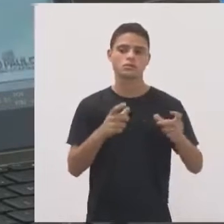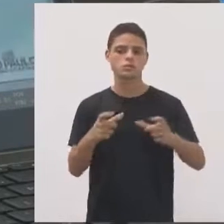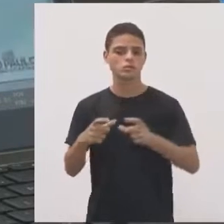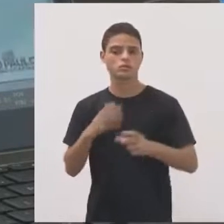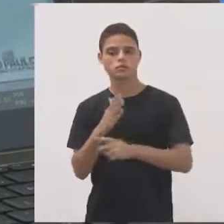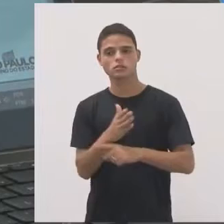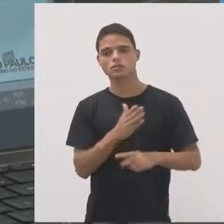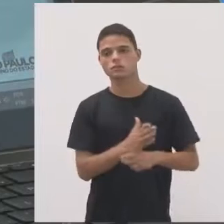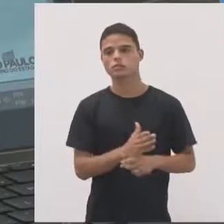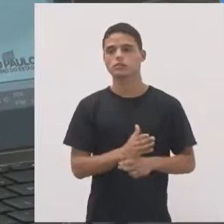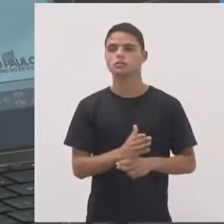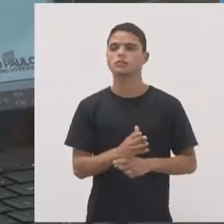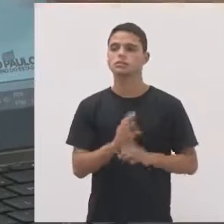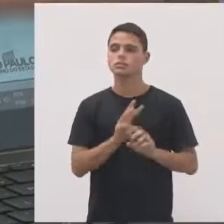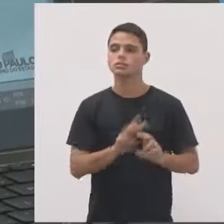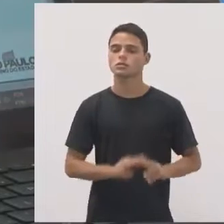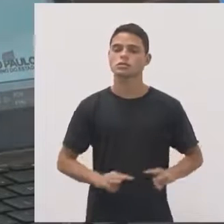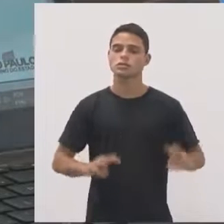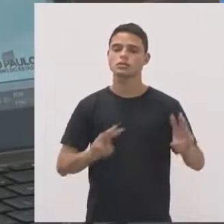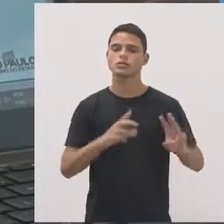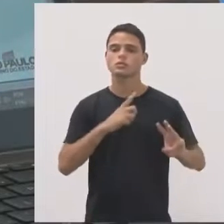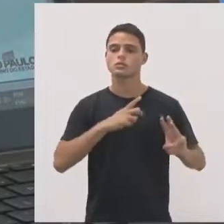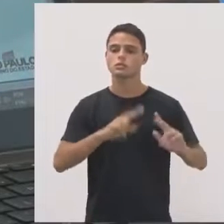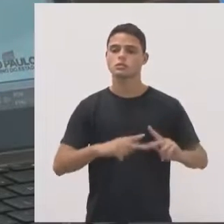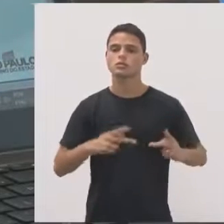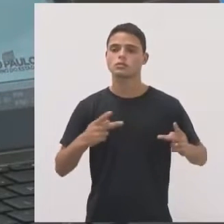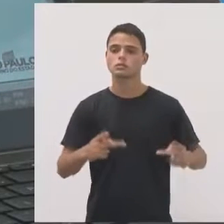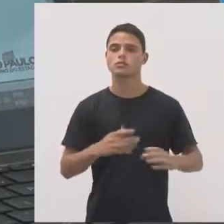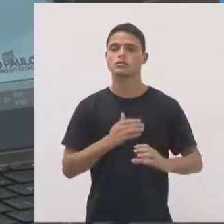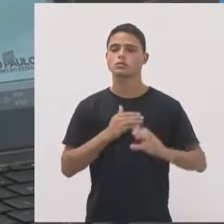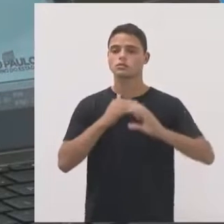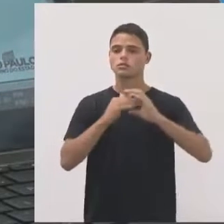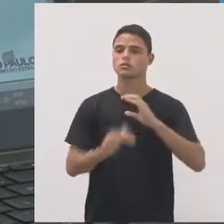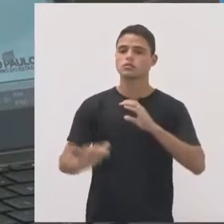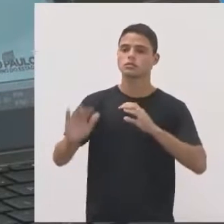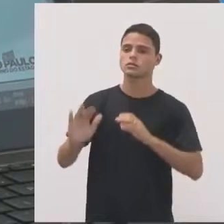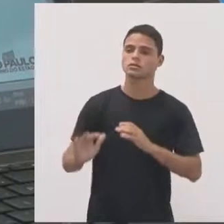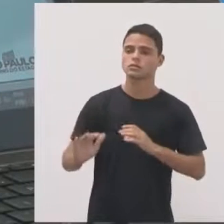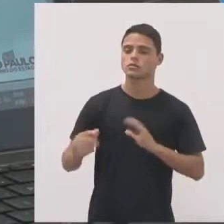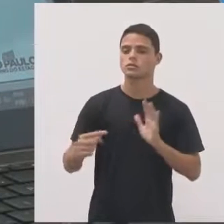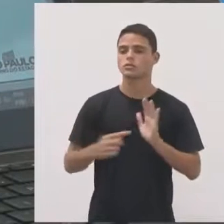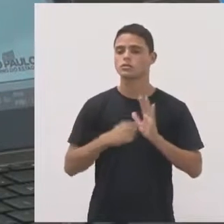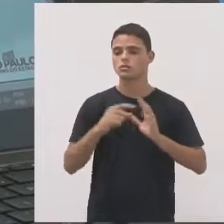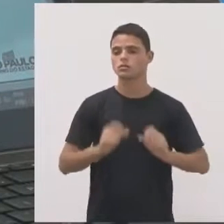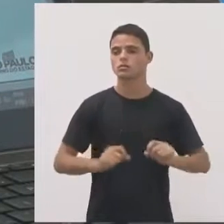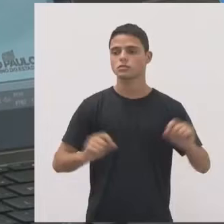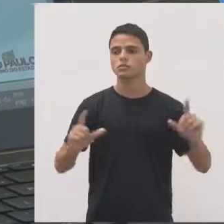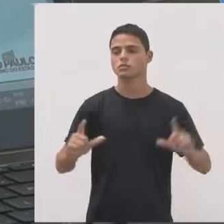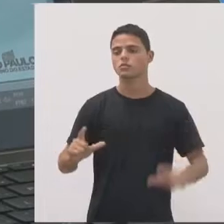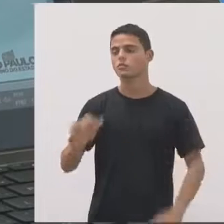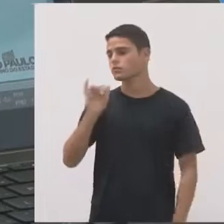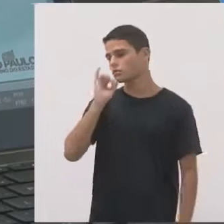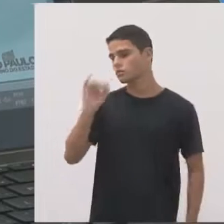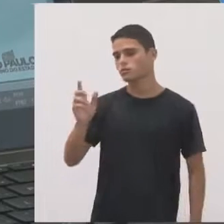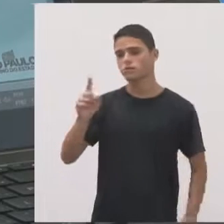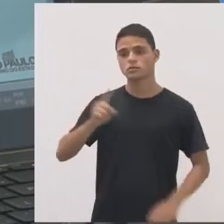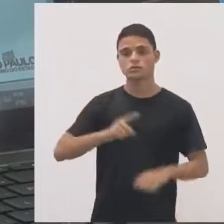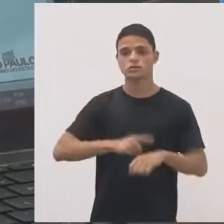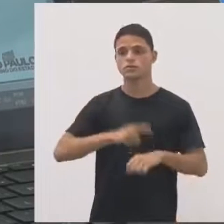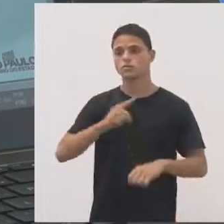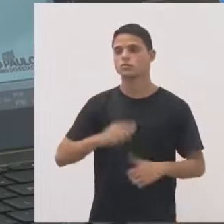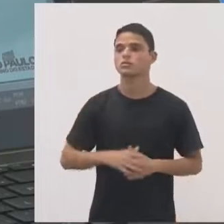No site eu coloquei também aqui um link aqui para vocês, comunicar a ocorrência na sede. Vocês clicam aqui nesse link aqui que vocês vão